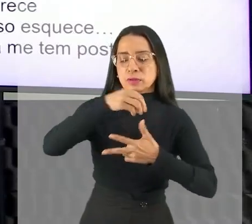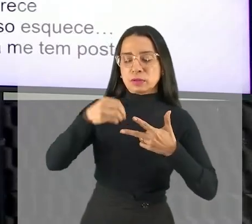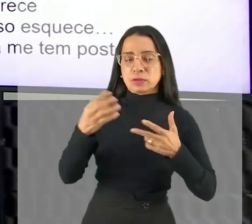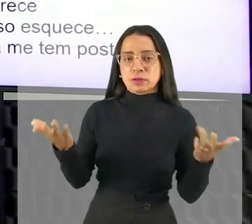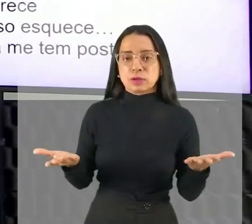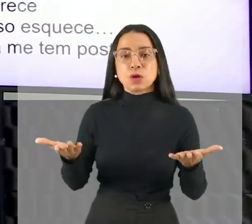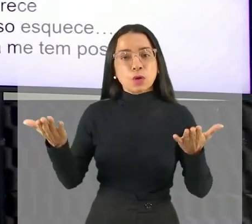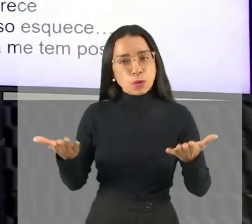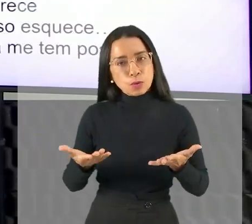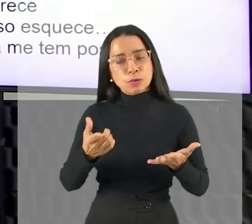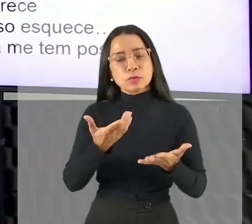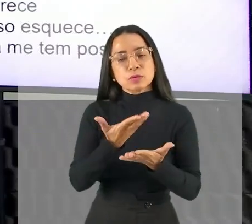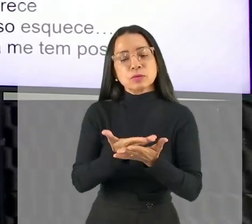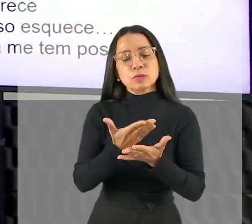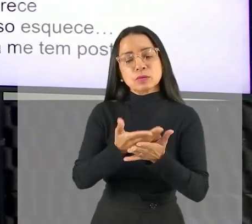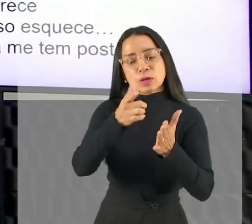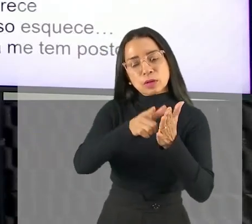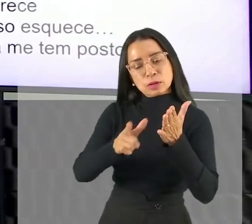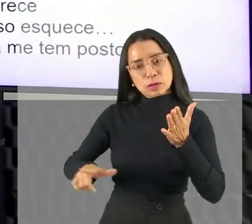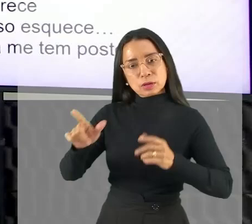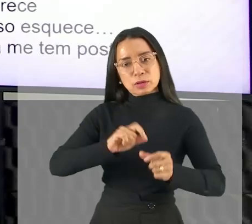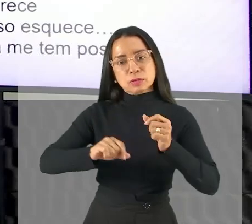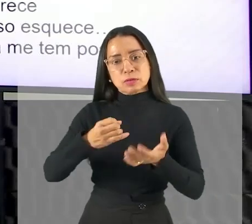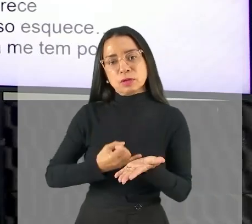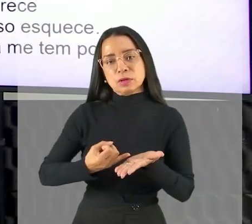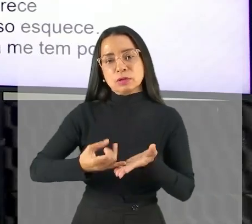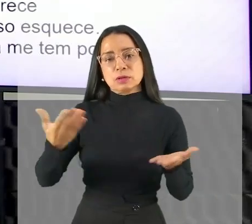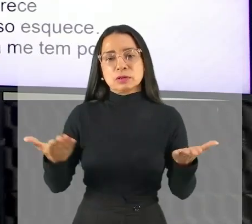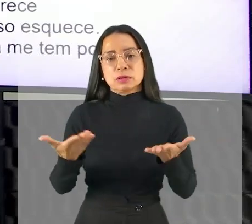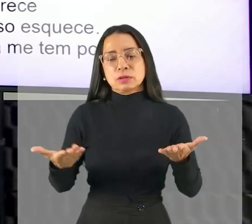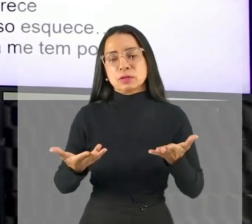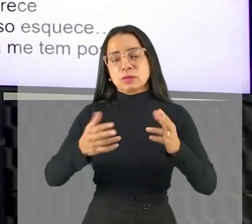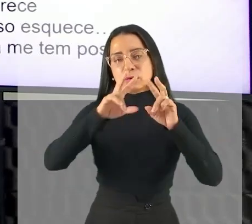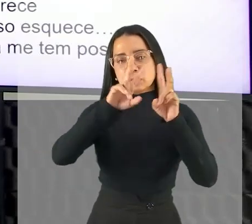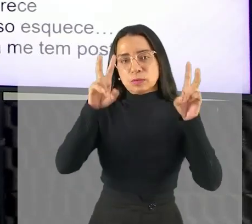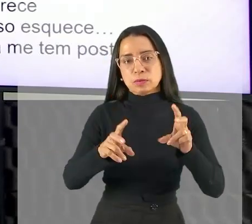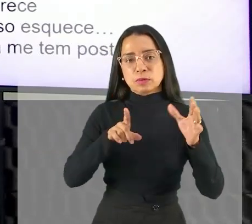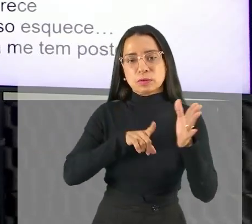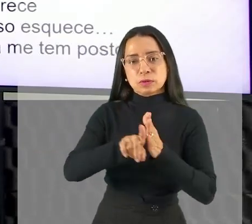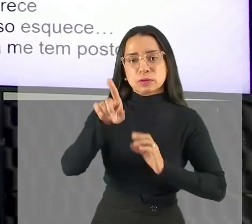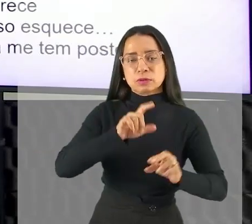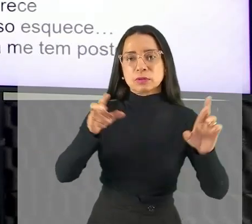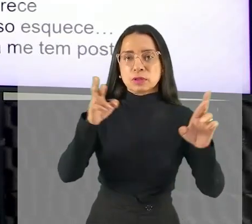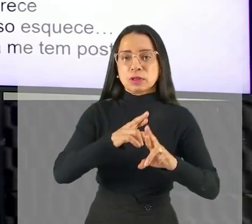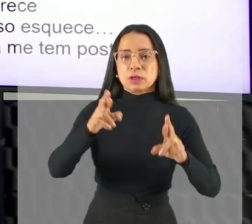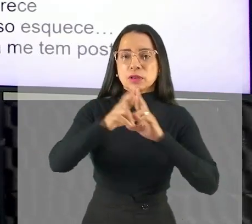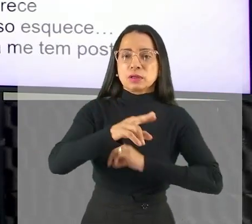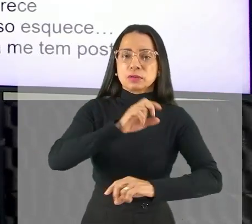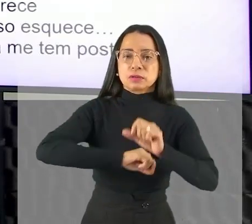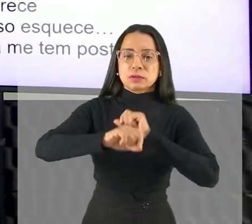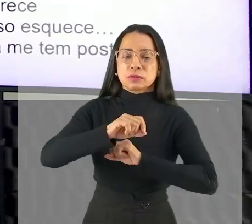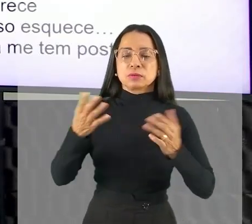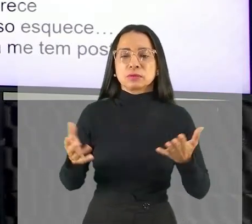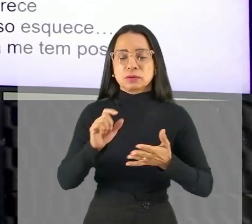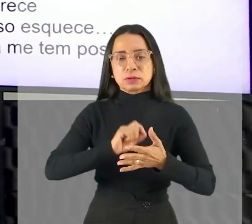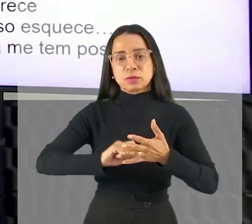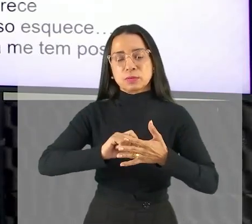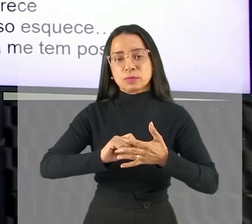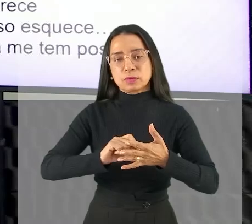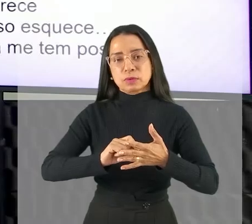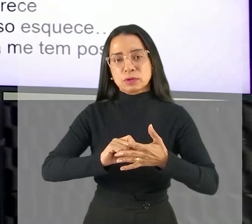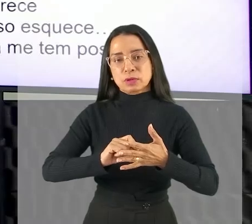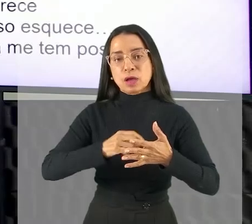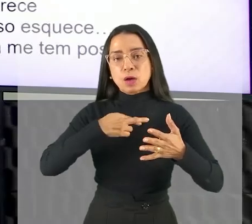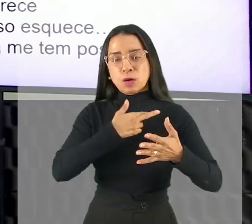de literatura, a gente vai falar, iniciando, né, com essa temática de questões relacionadas ao romantismo, essa nossa